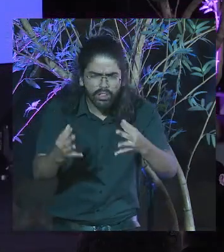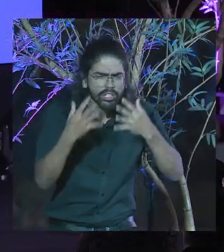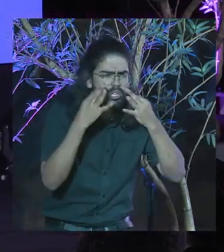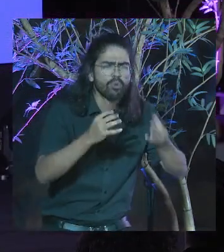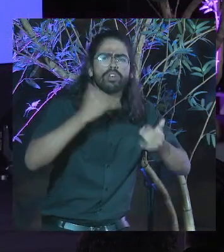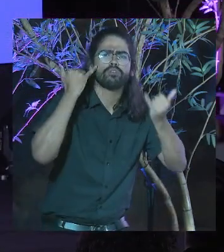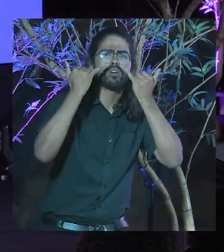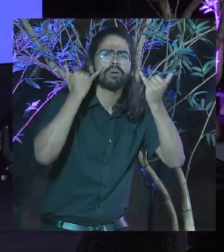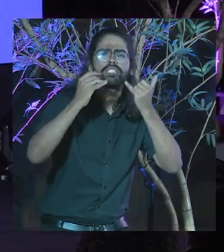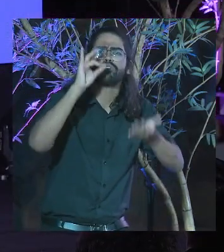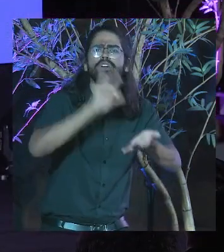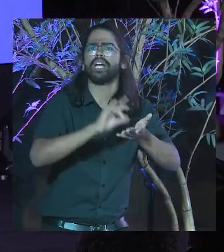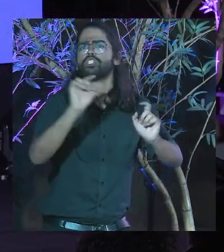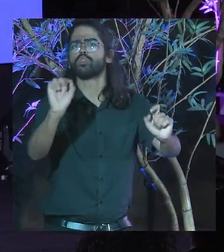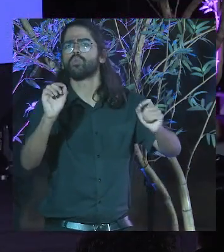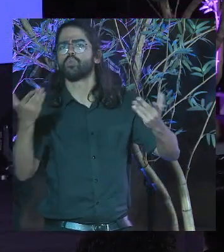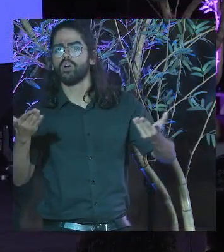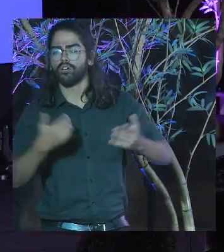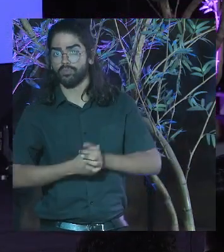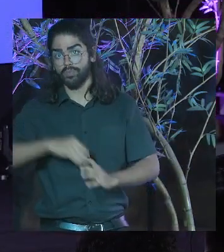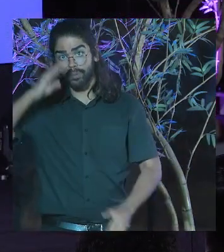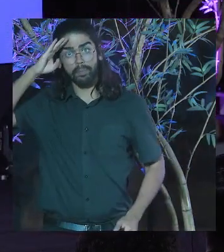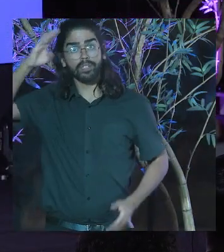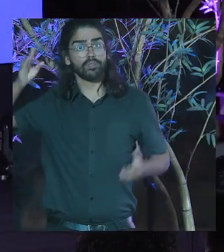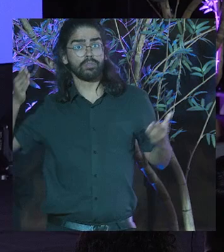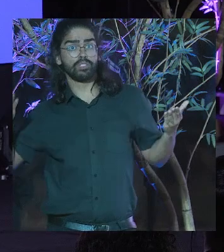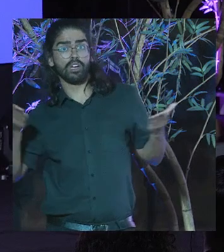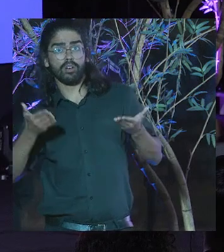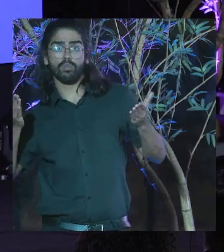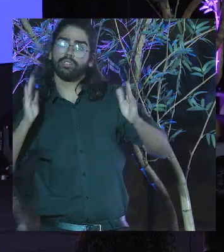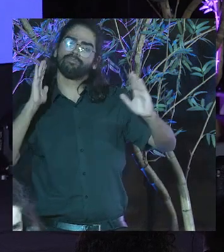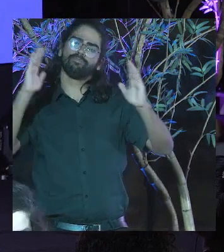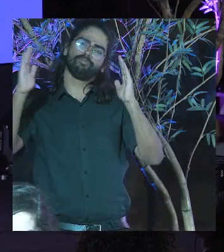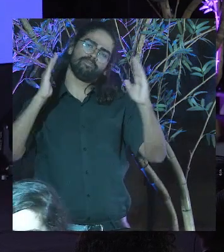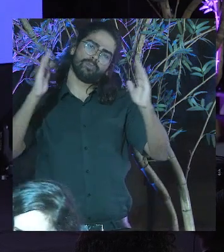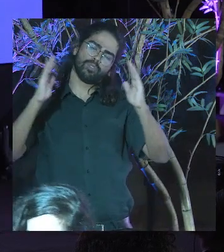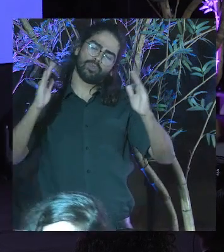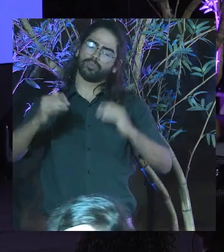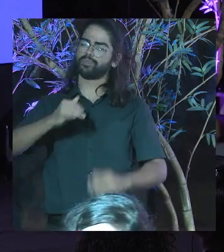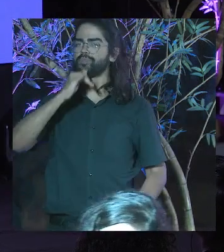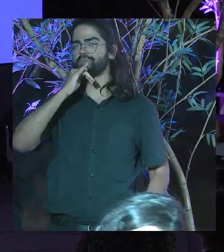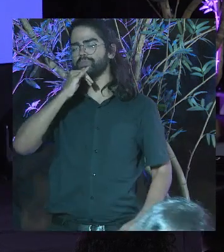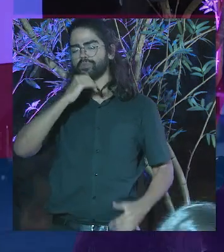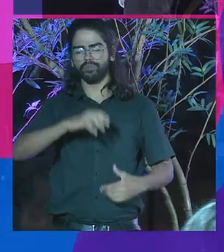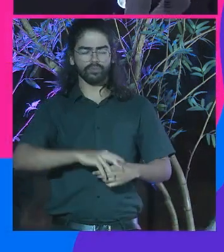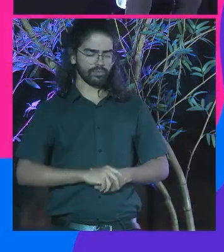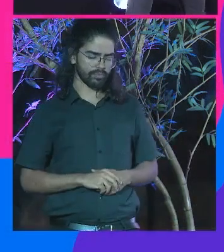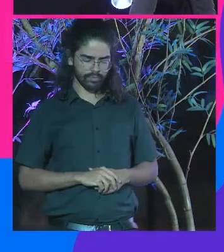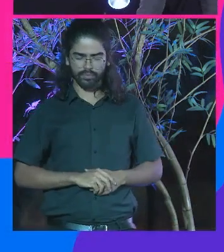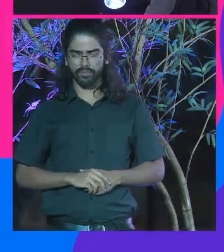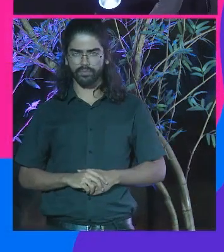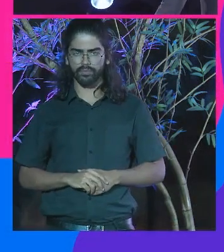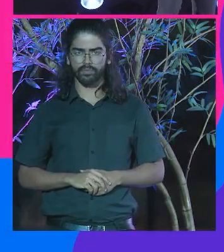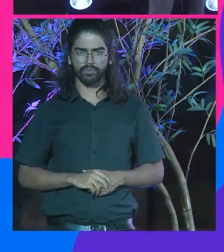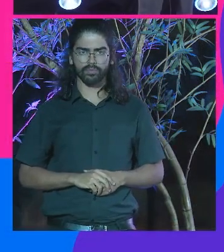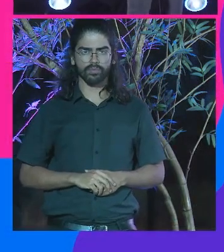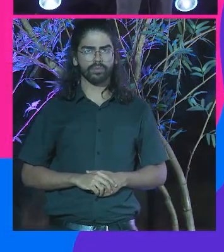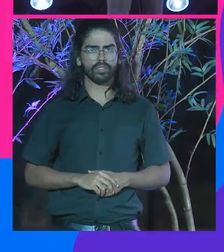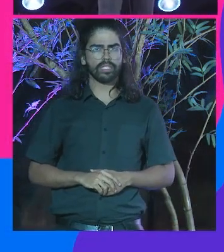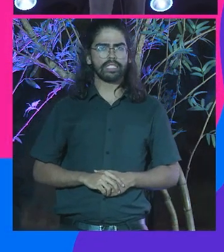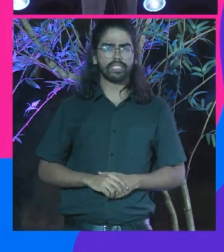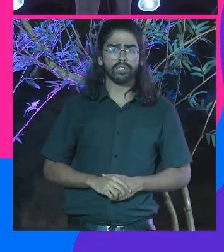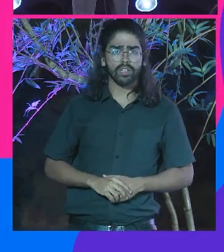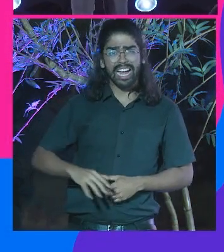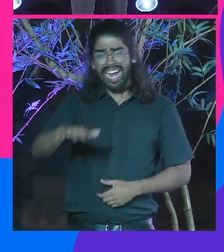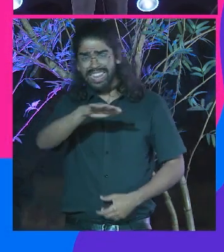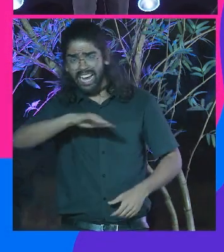disso tudo. Ainda mais nesse momento particular, gente. Pelo seguinte, tá? Está acontecendo uma coisa muito estranha